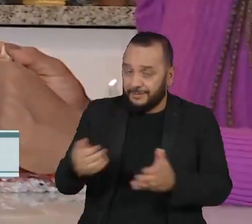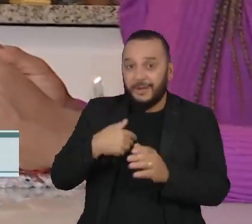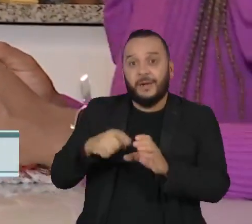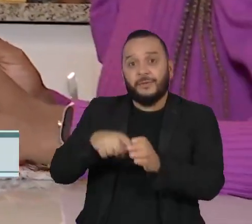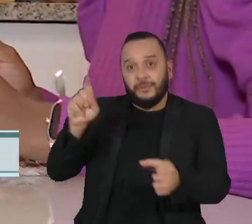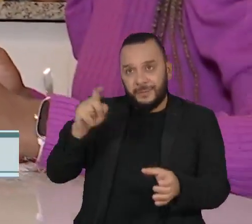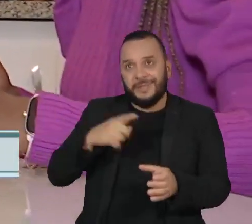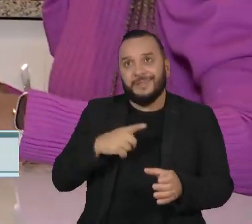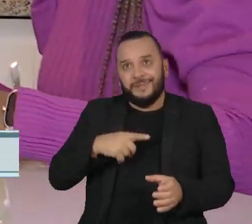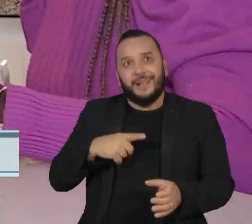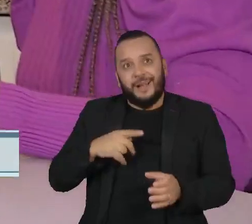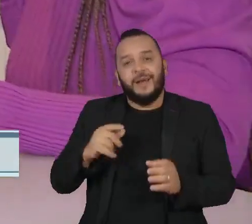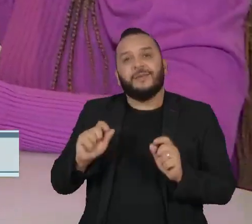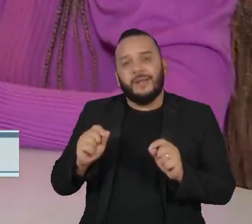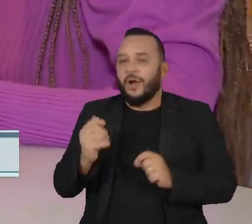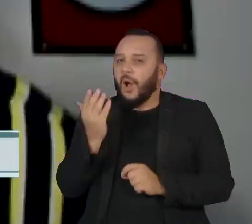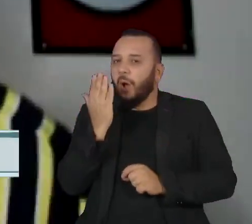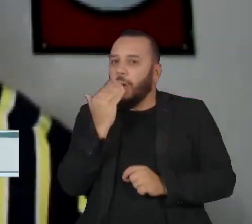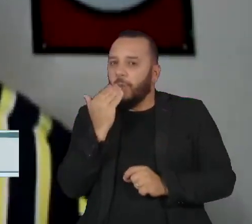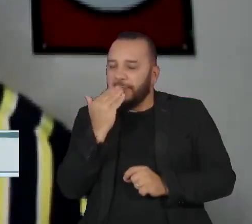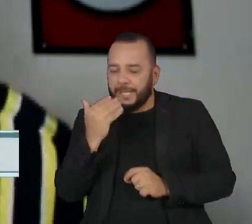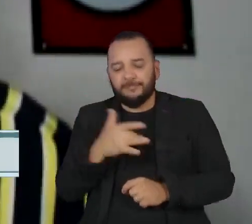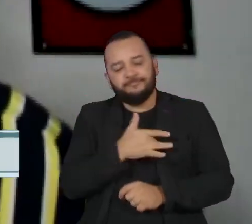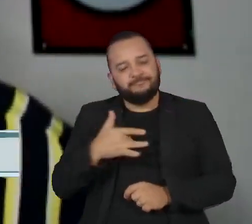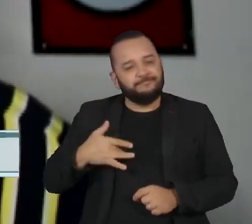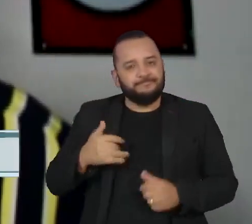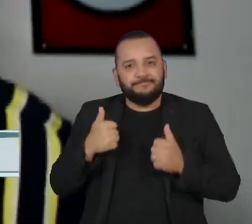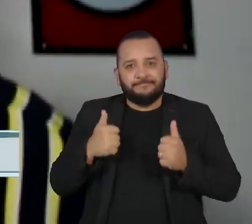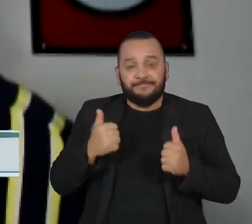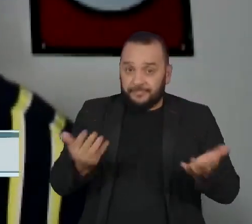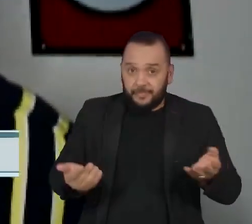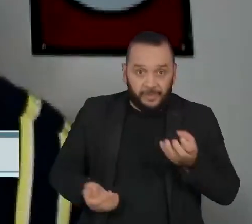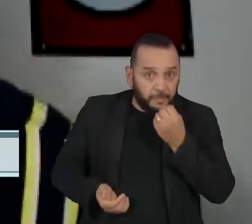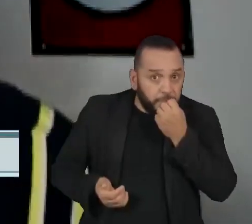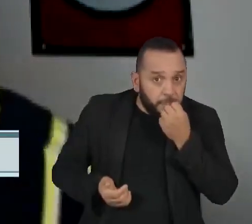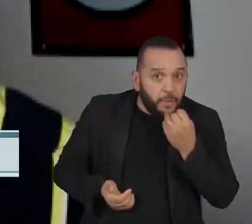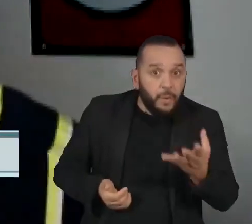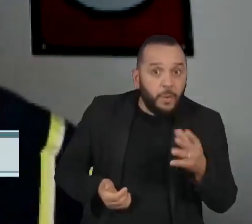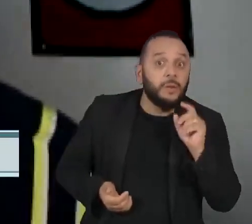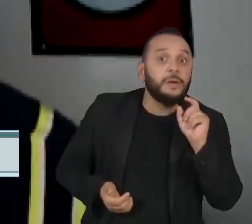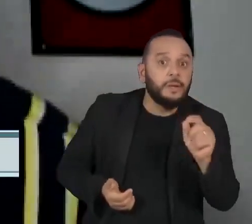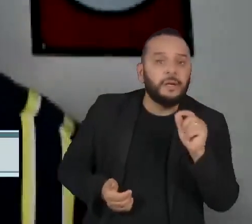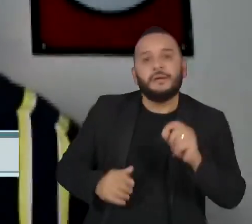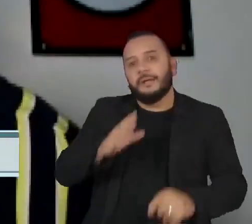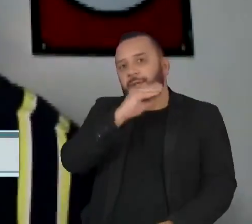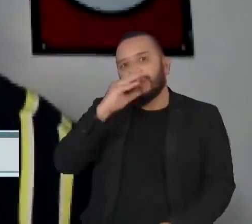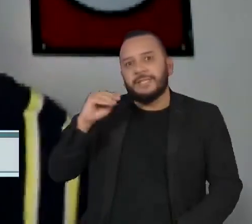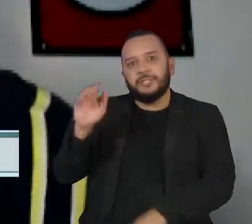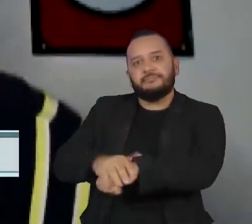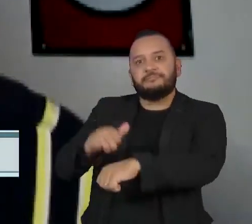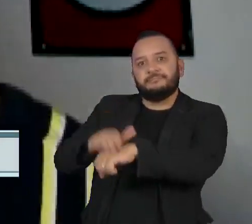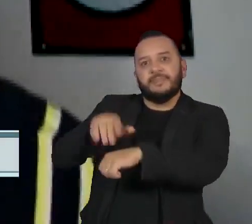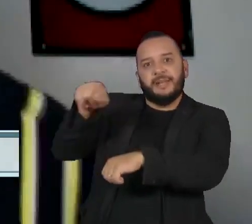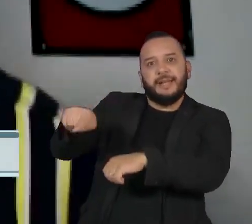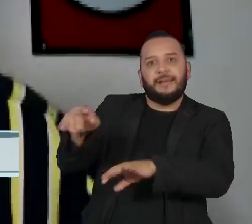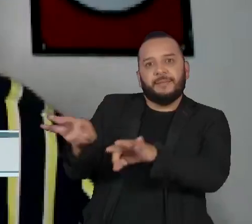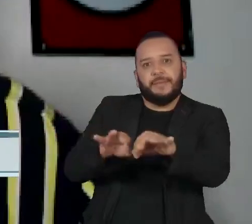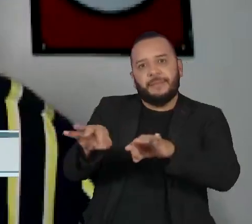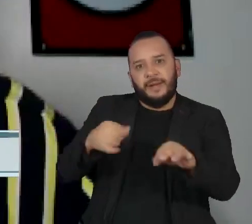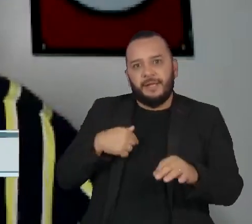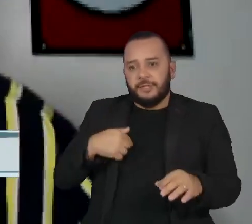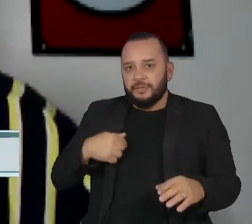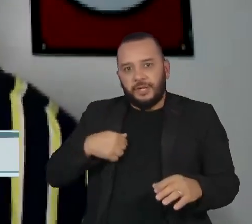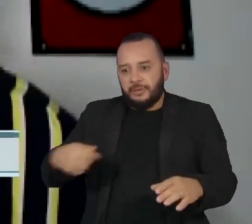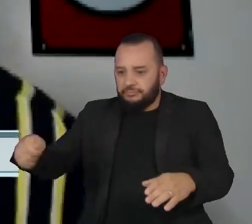relação saudável com a comida um bom café da manhã é um café da manhã que o adolescente mesmo prepare o seu alimento